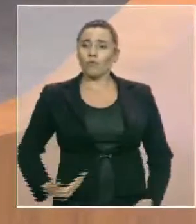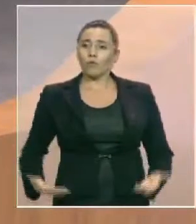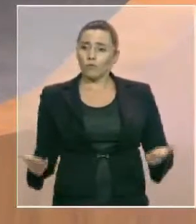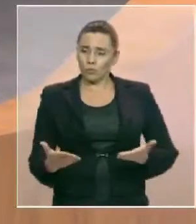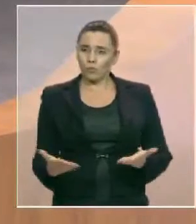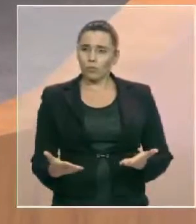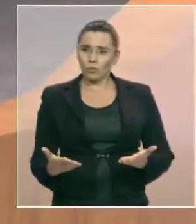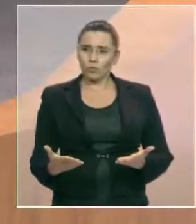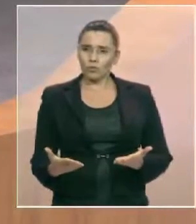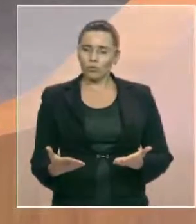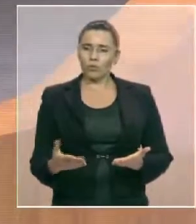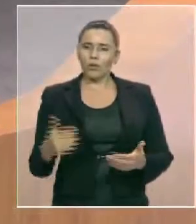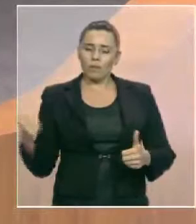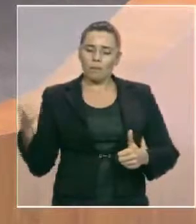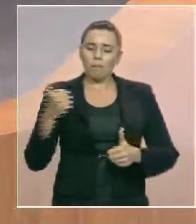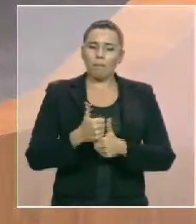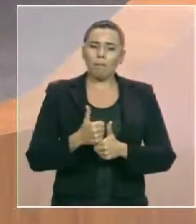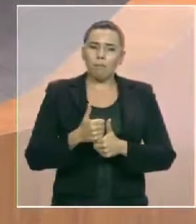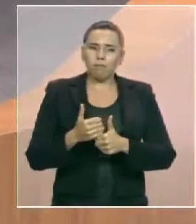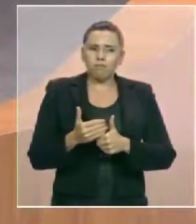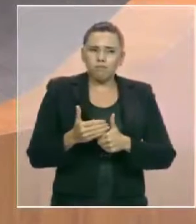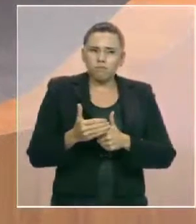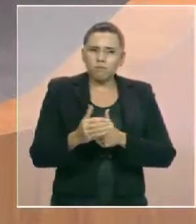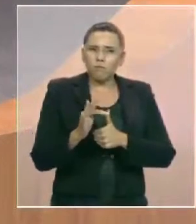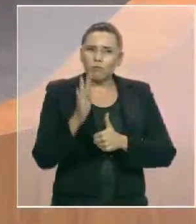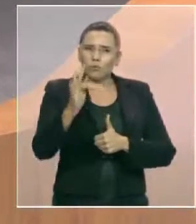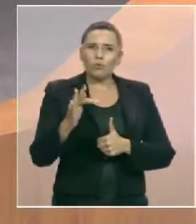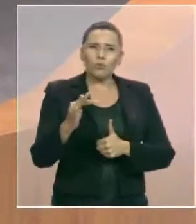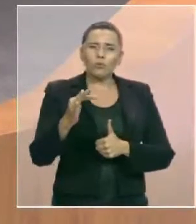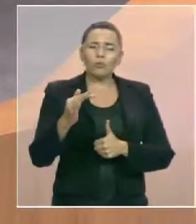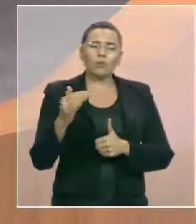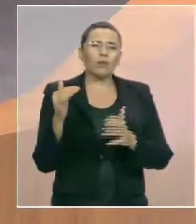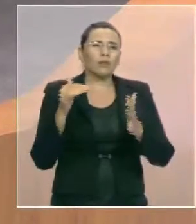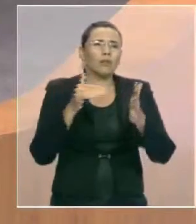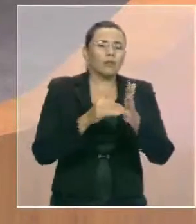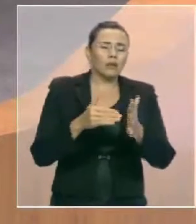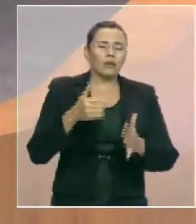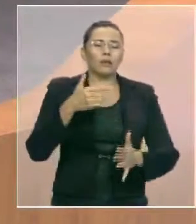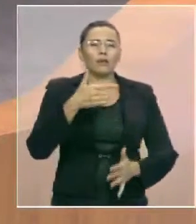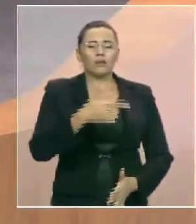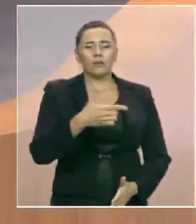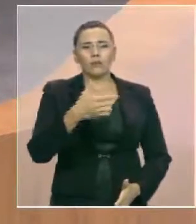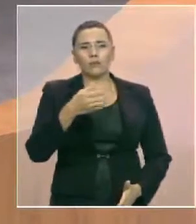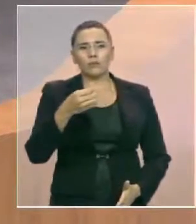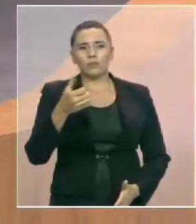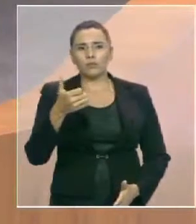até 2018. O plano plurianual, ele prevê